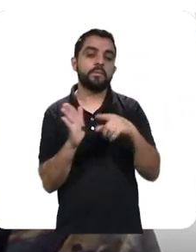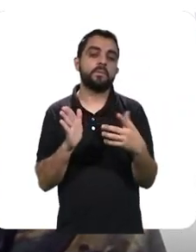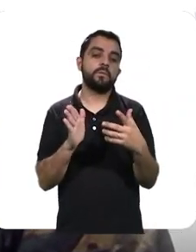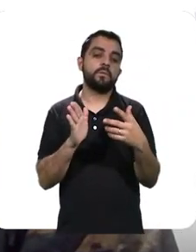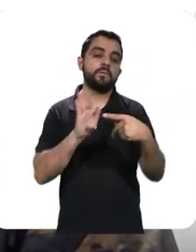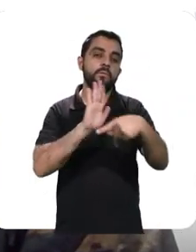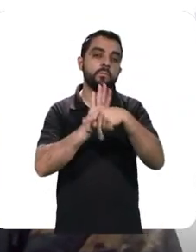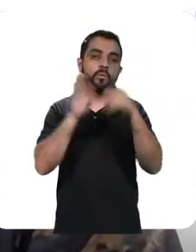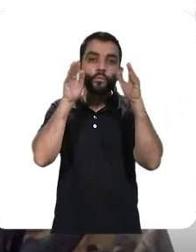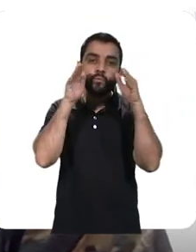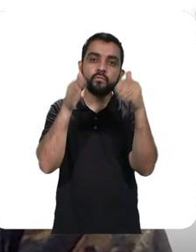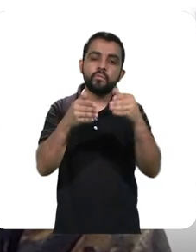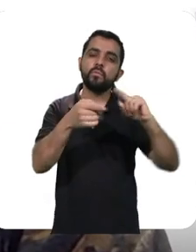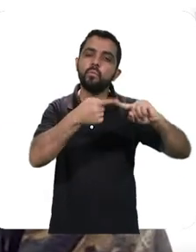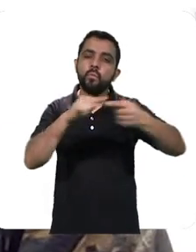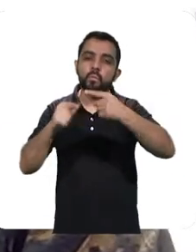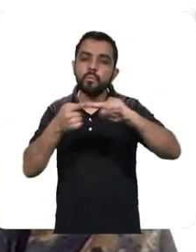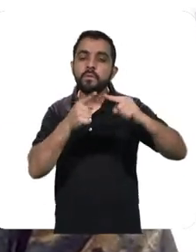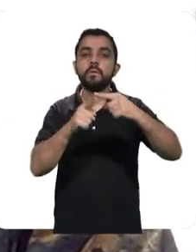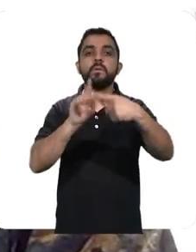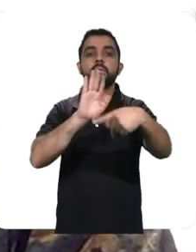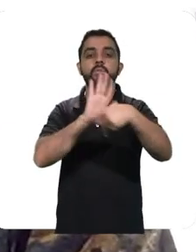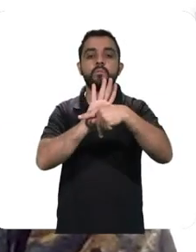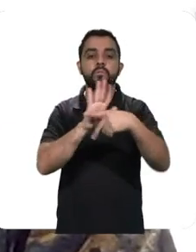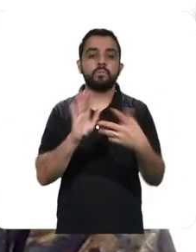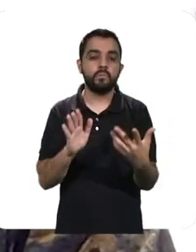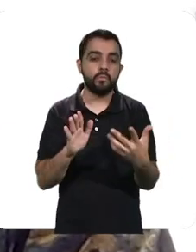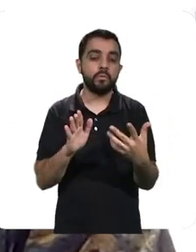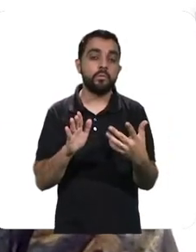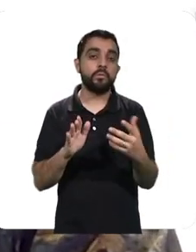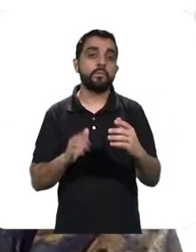multicentro articuladas